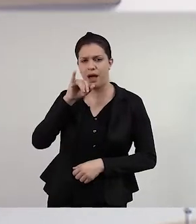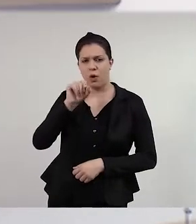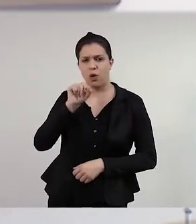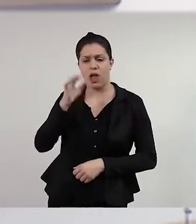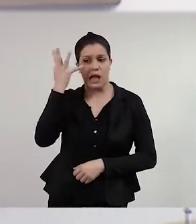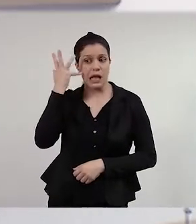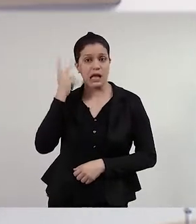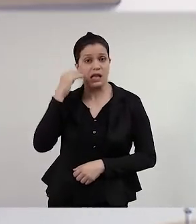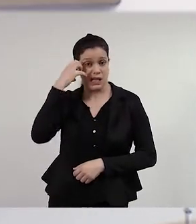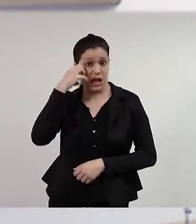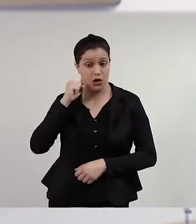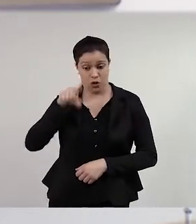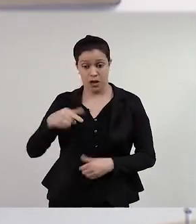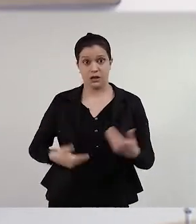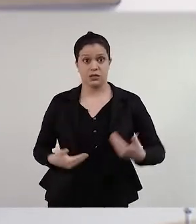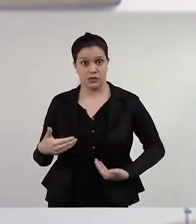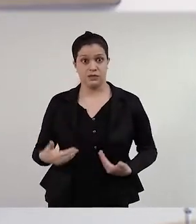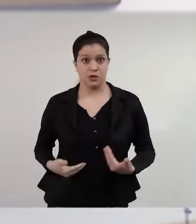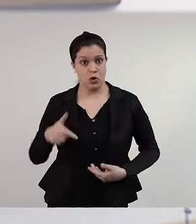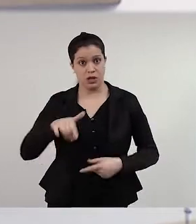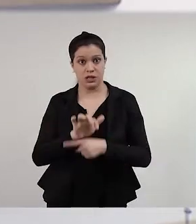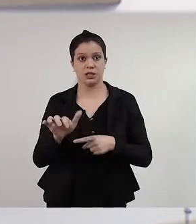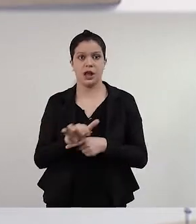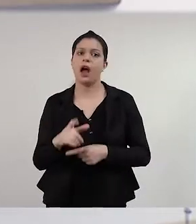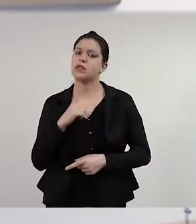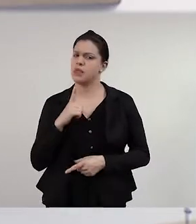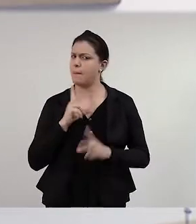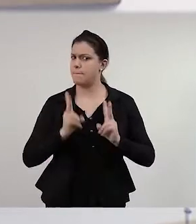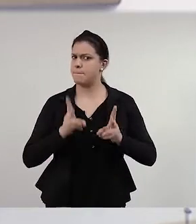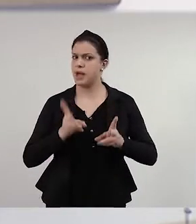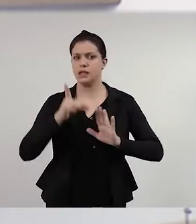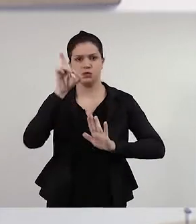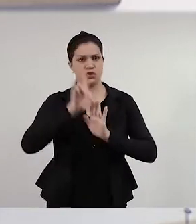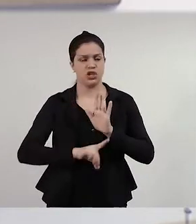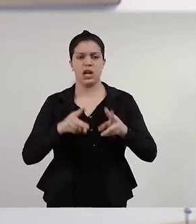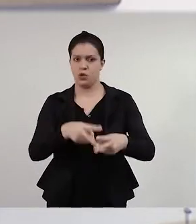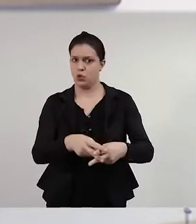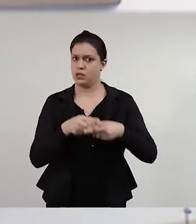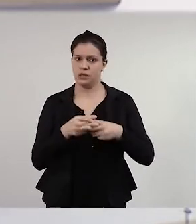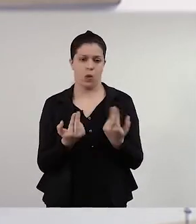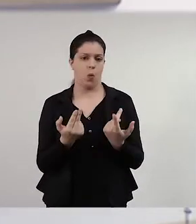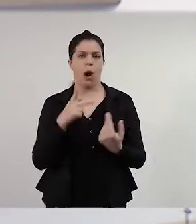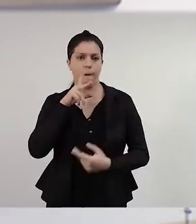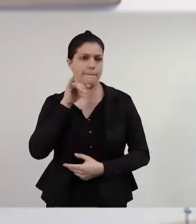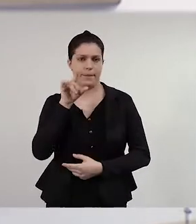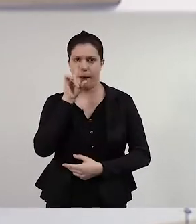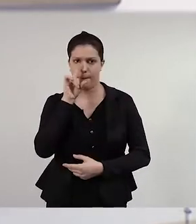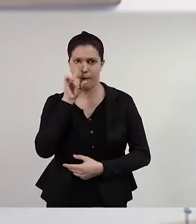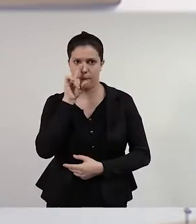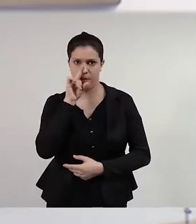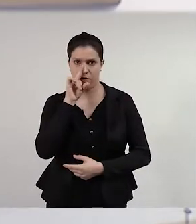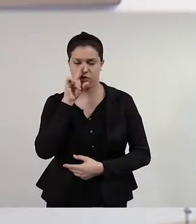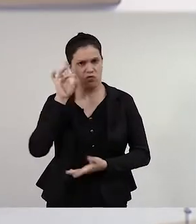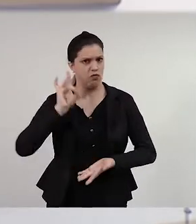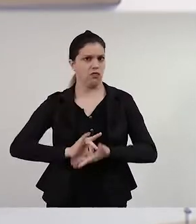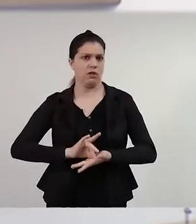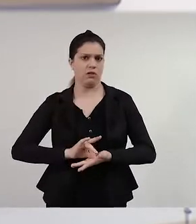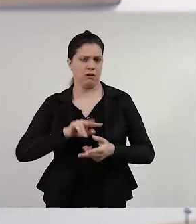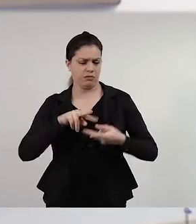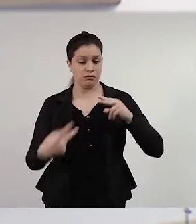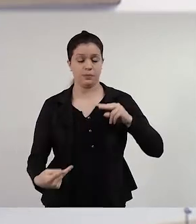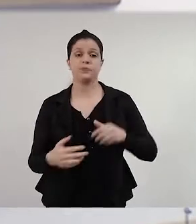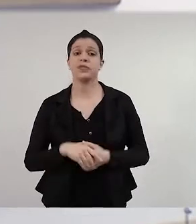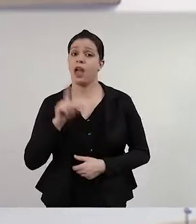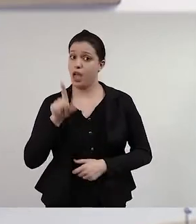Pais de crianças adotadas que são servidores do Estado passam a ter os mesmos direitos de licença que pais